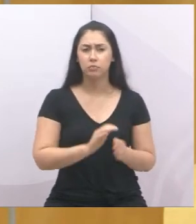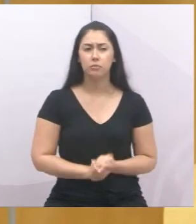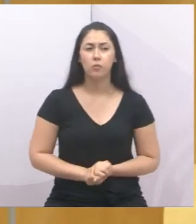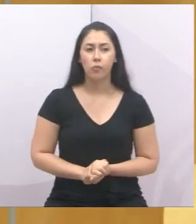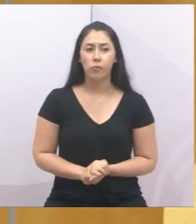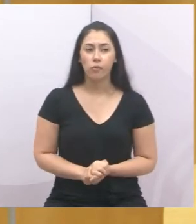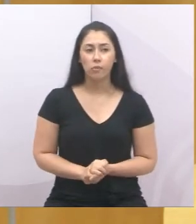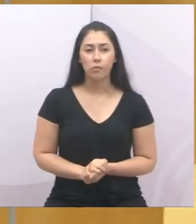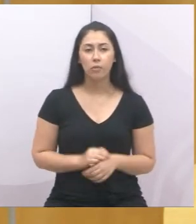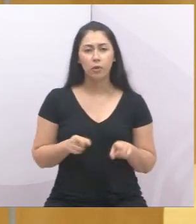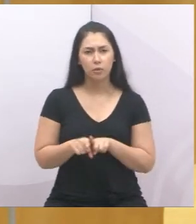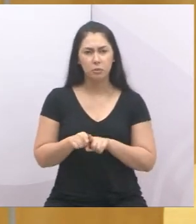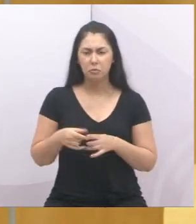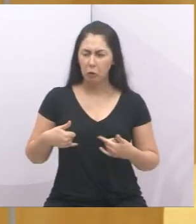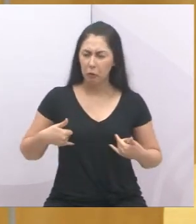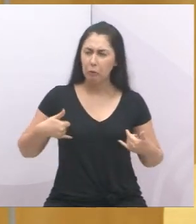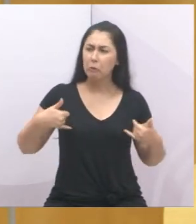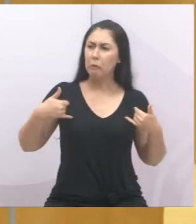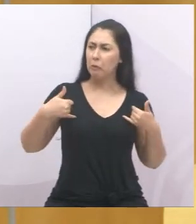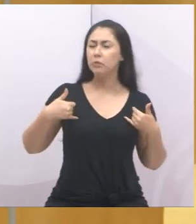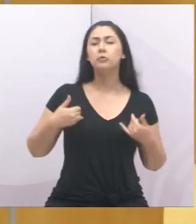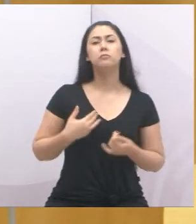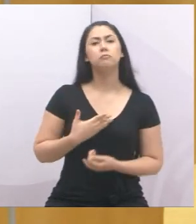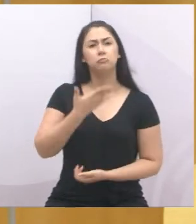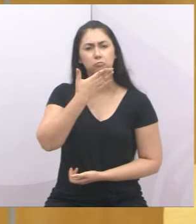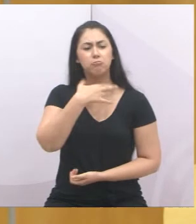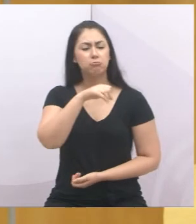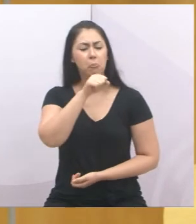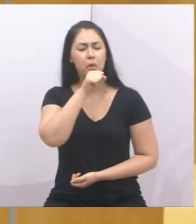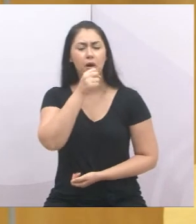o orgulho de ter um pai com o coração aberto,